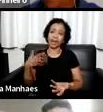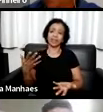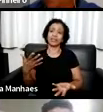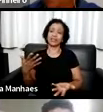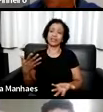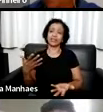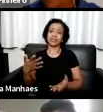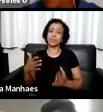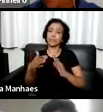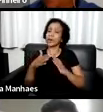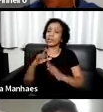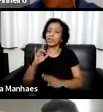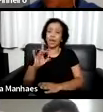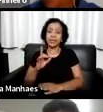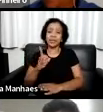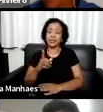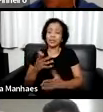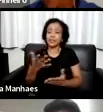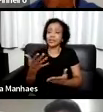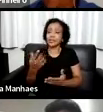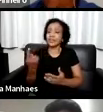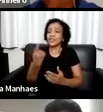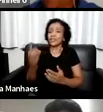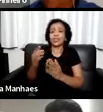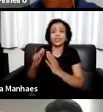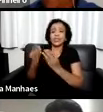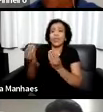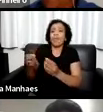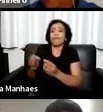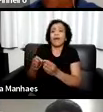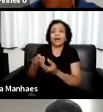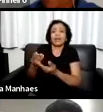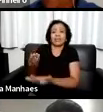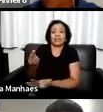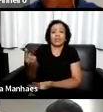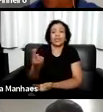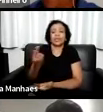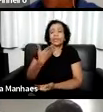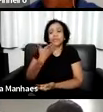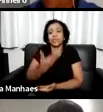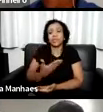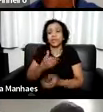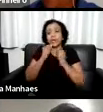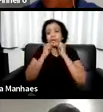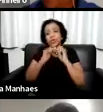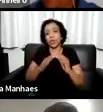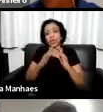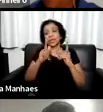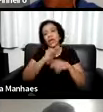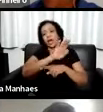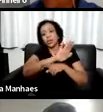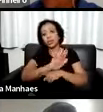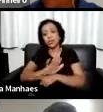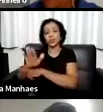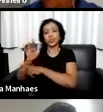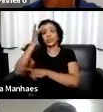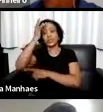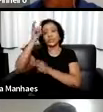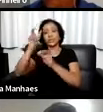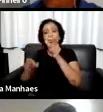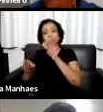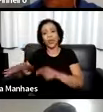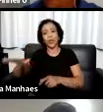moram sozinhos e têm que ficar isolado, mas como é que ele vai fazer? E que a igreja seja também a resposta nesta hora. A